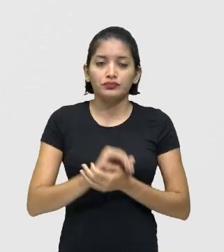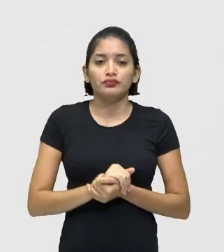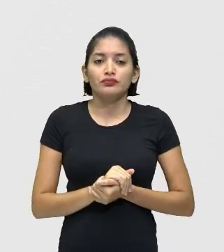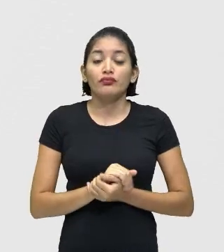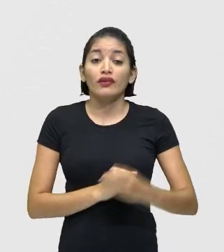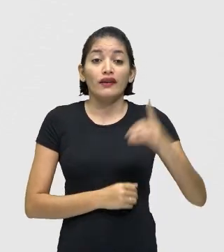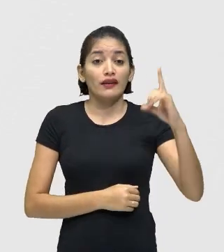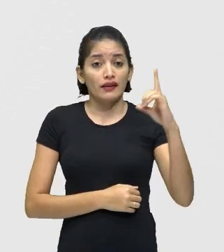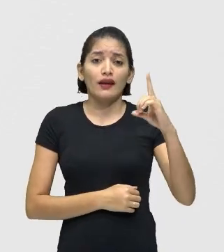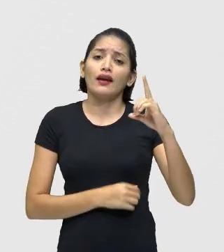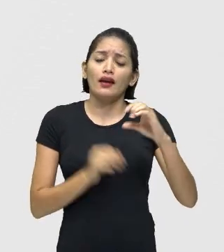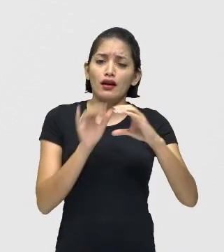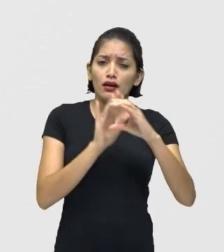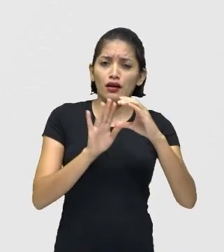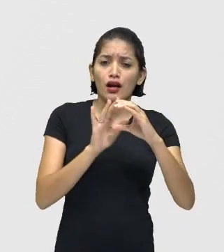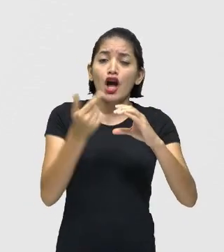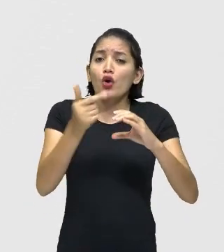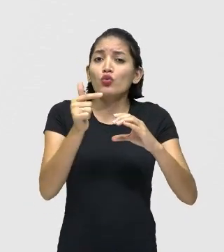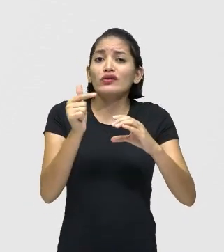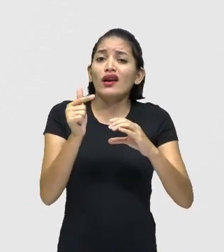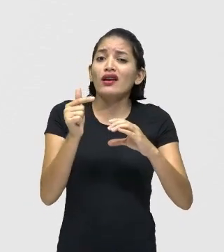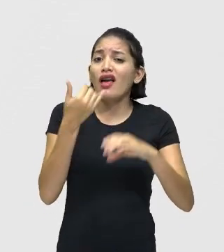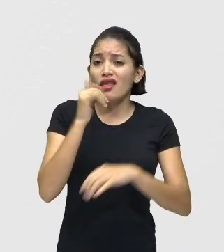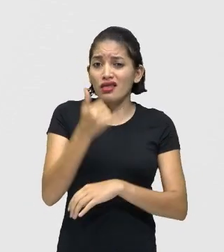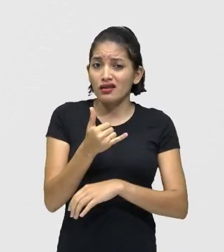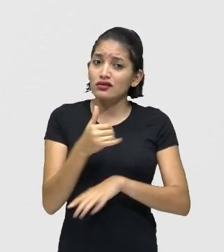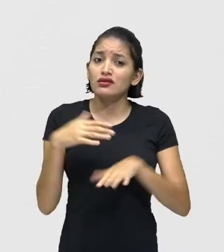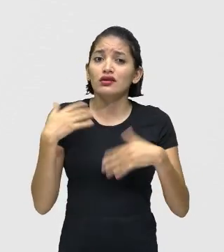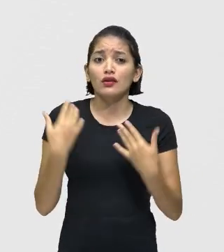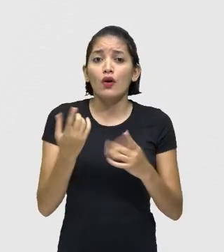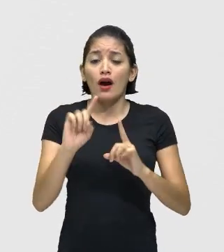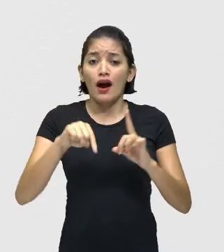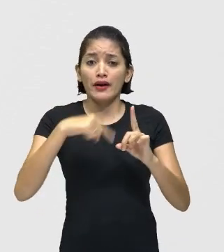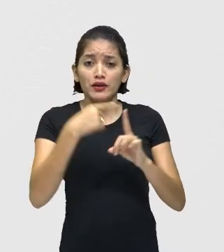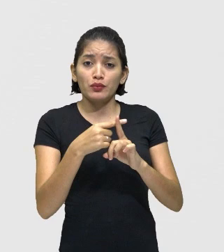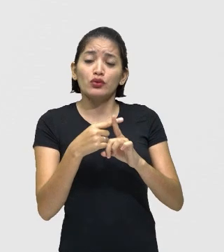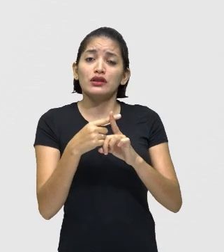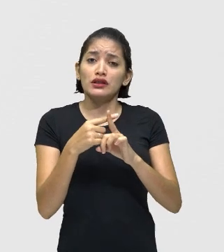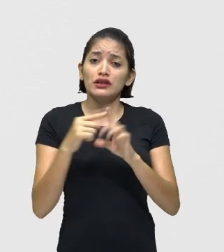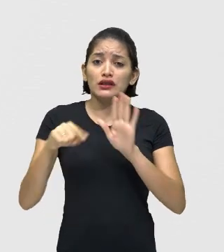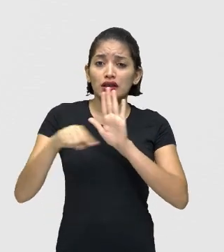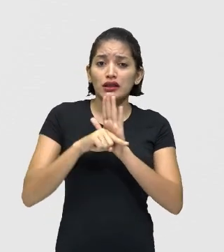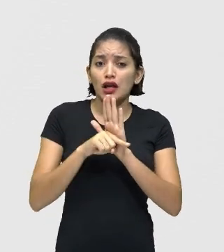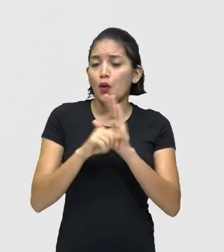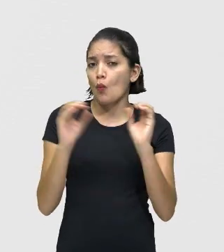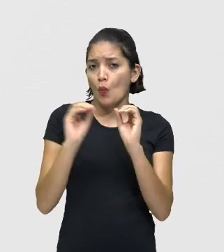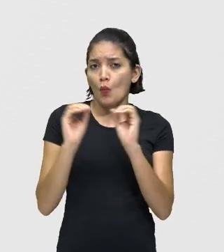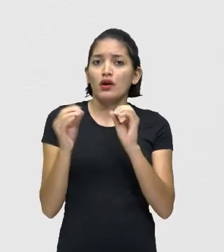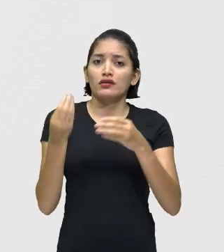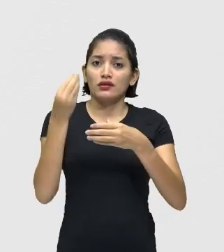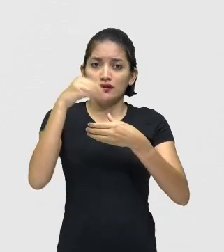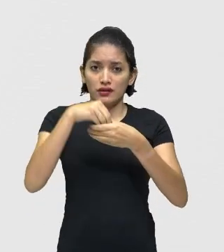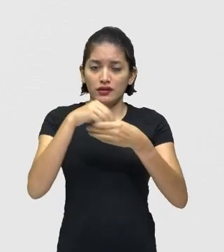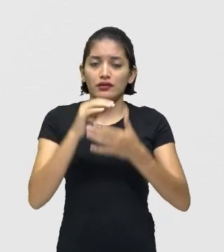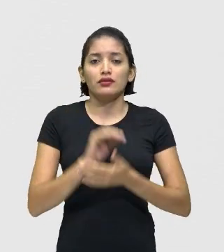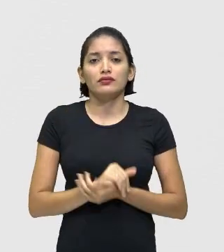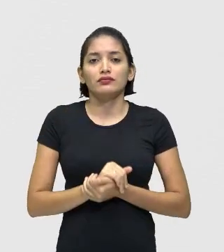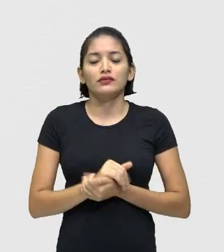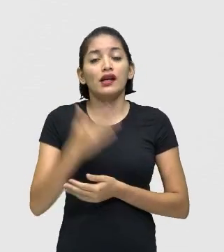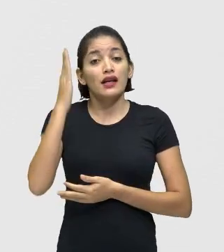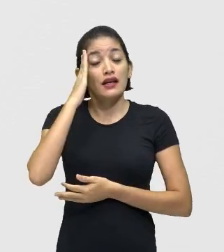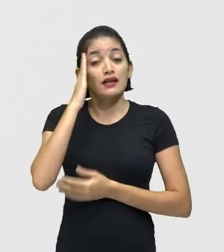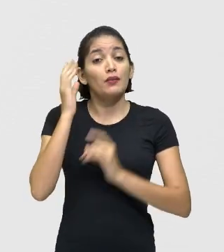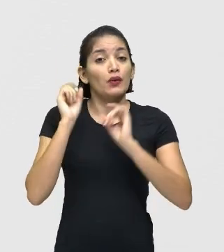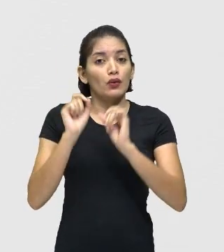uma região do átomo sem carga, visto que as partículas positivas e negativas se anulam neste espaço. Então, a gente quer saber